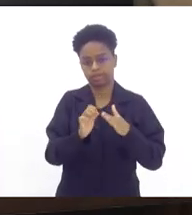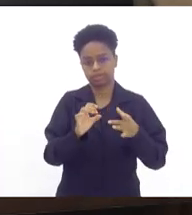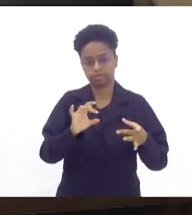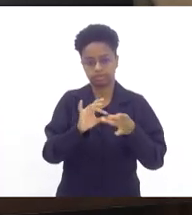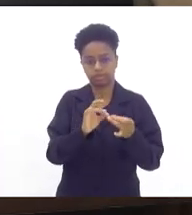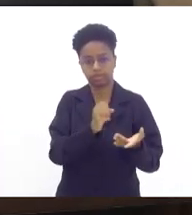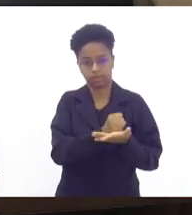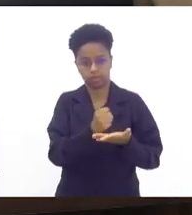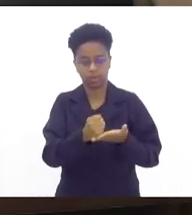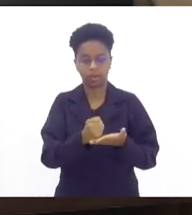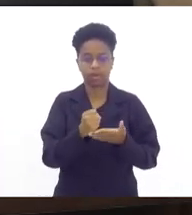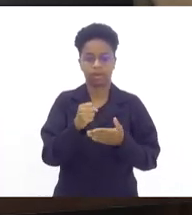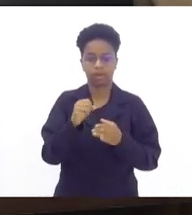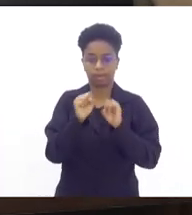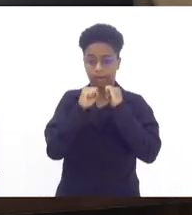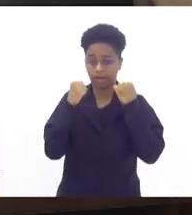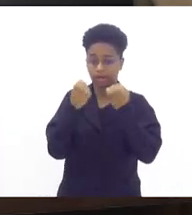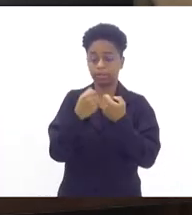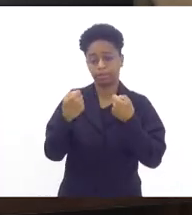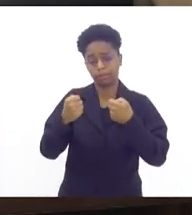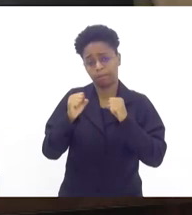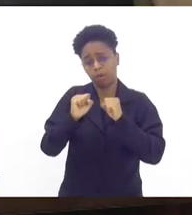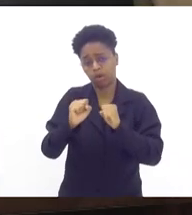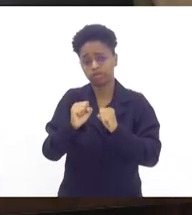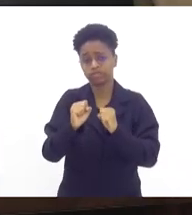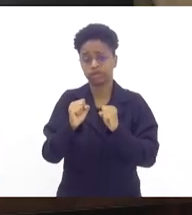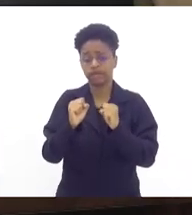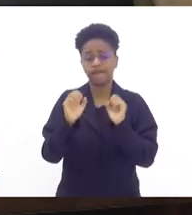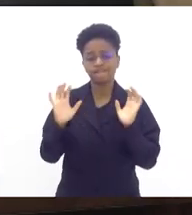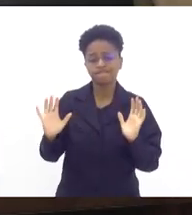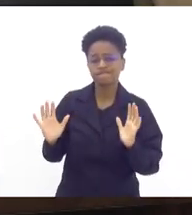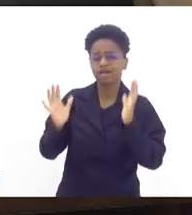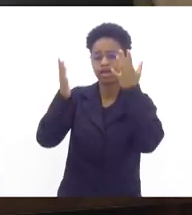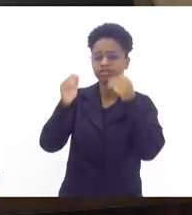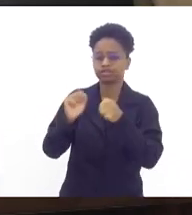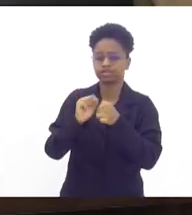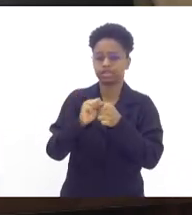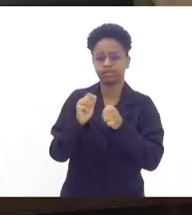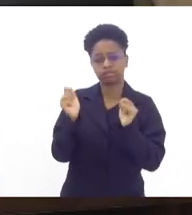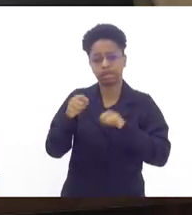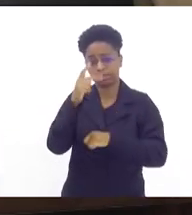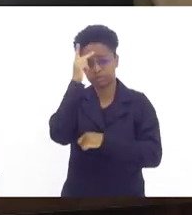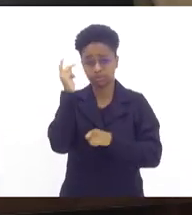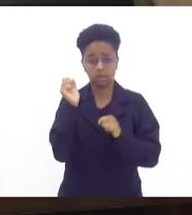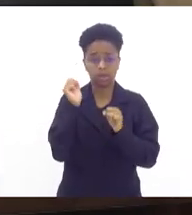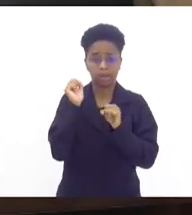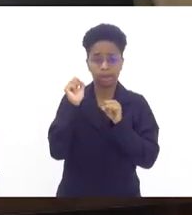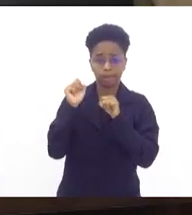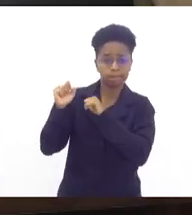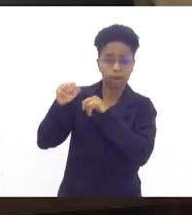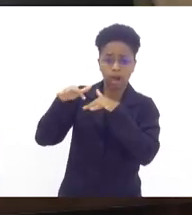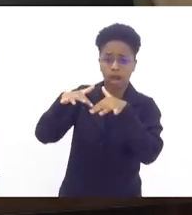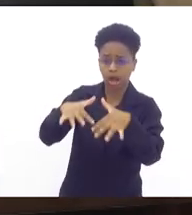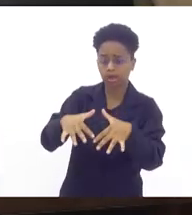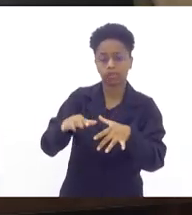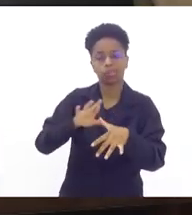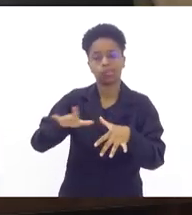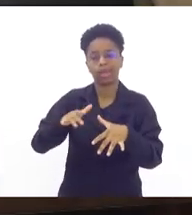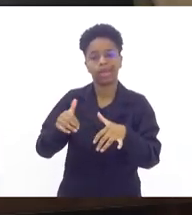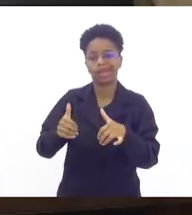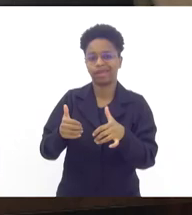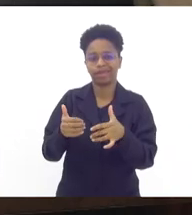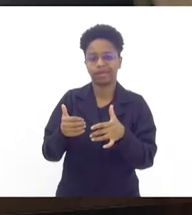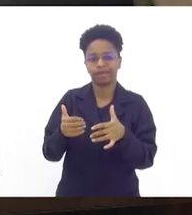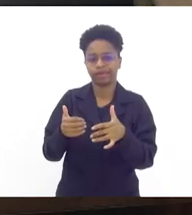poder fazer uma fanfest ali dentro para que esses torcedores dentro do Maracanã né e não em torno do Maracanã